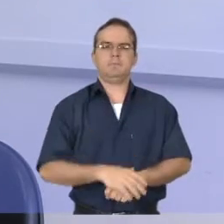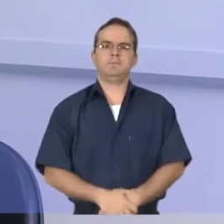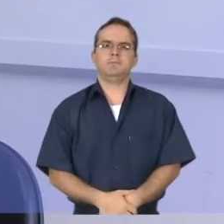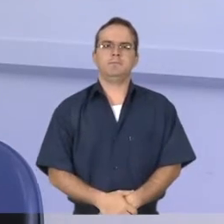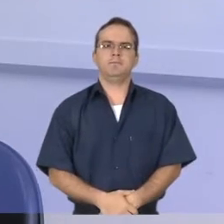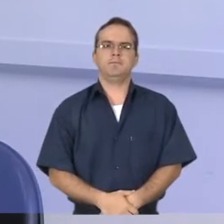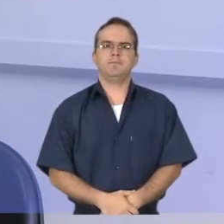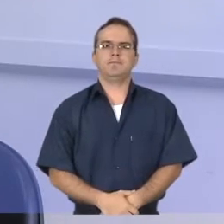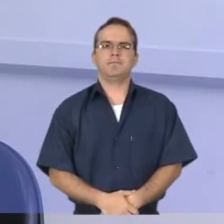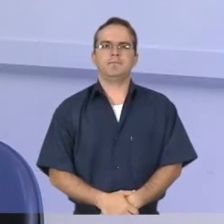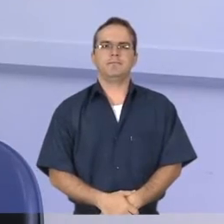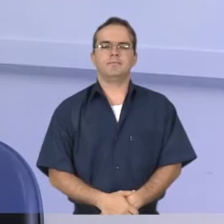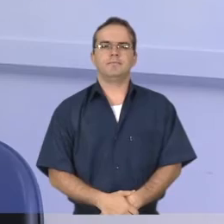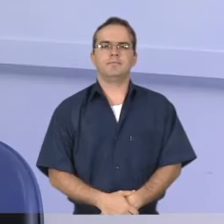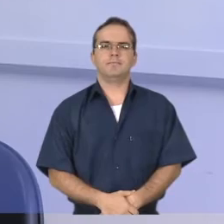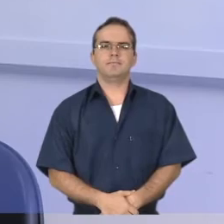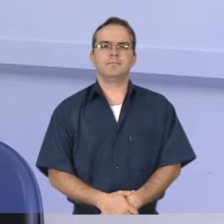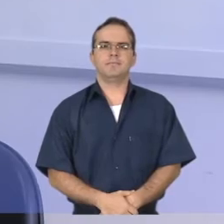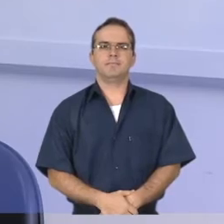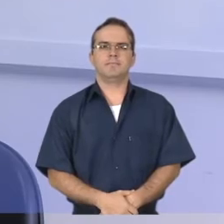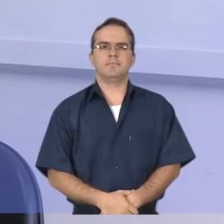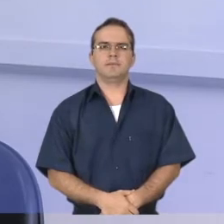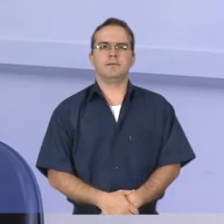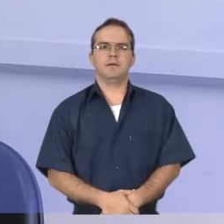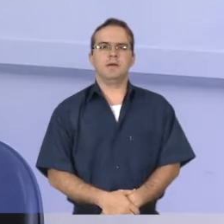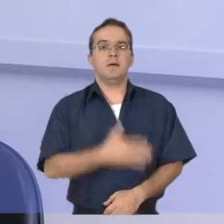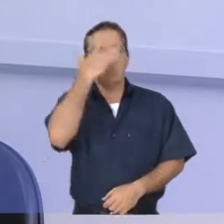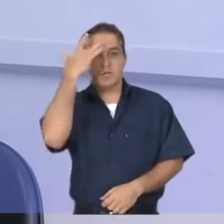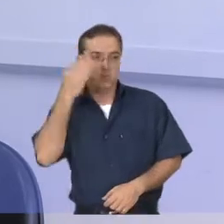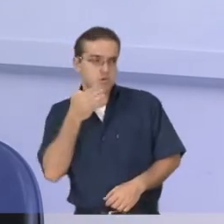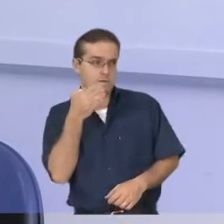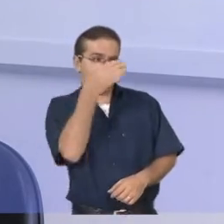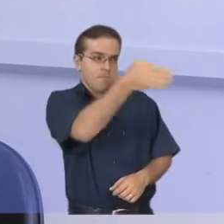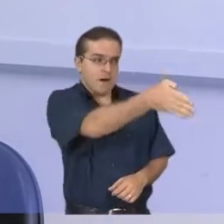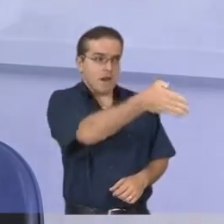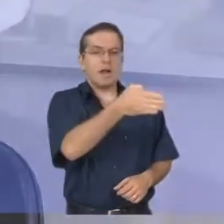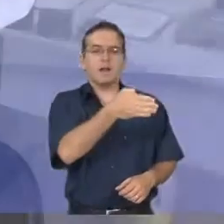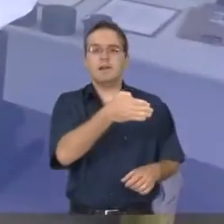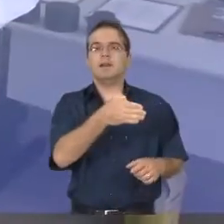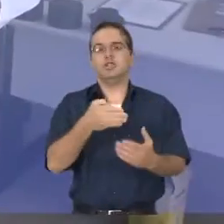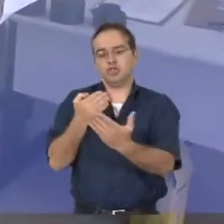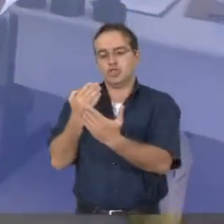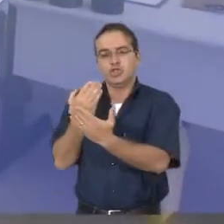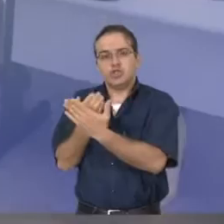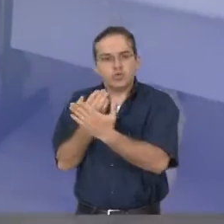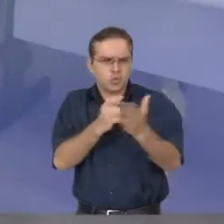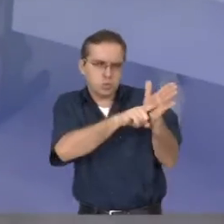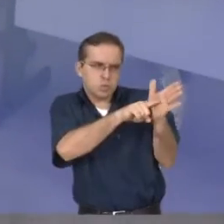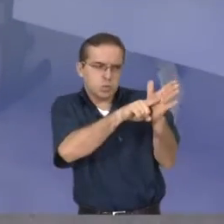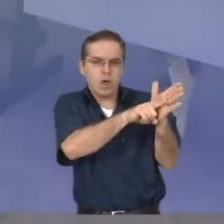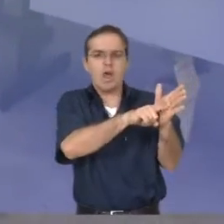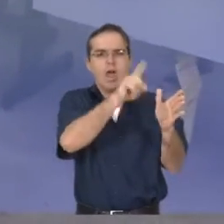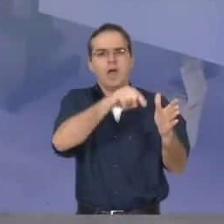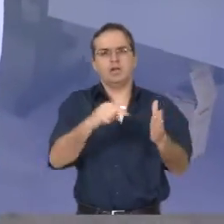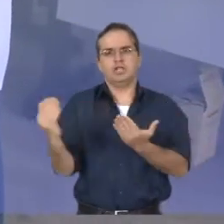estudo, ela em geral tem uma característica de serem jovens adultos, estudantes universitários. A partir daí, a gente